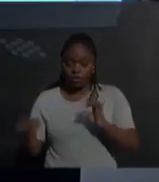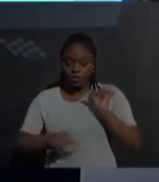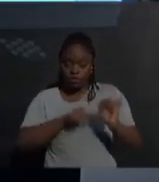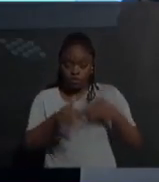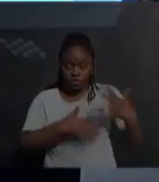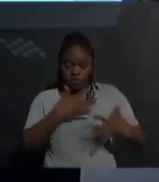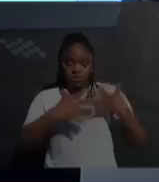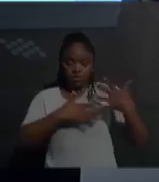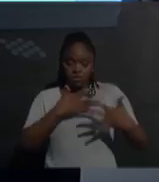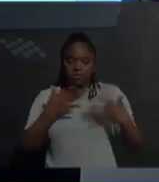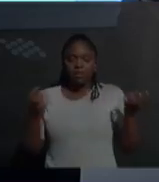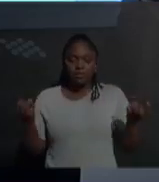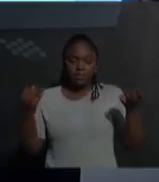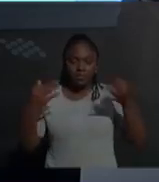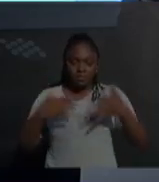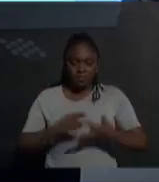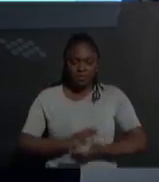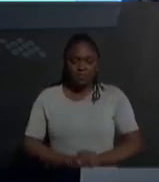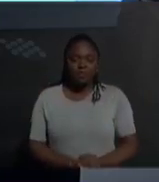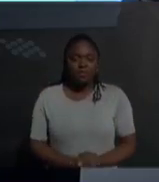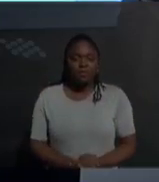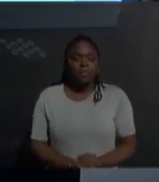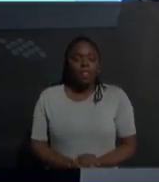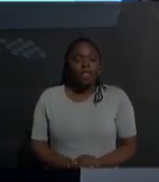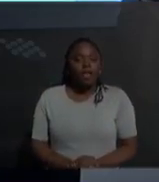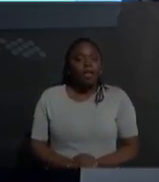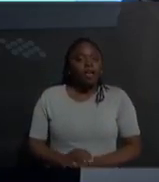avivamento. Diz assim: